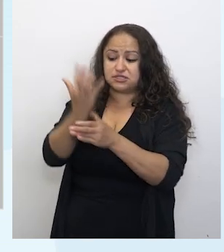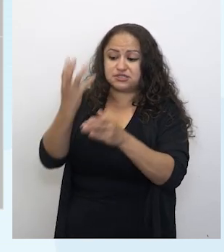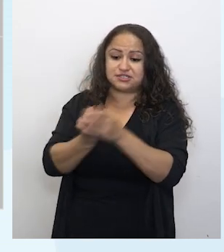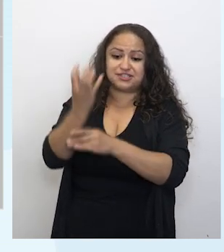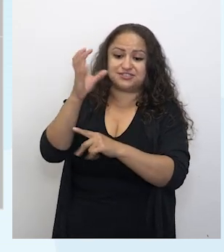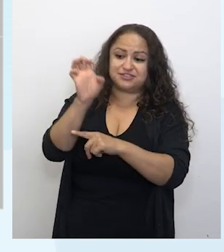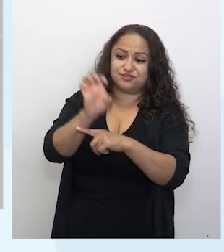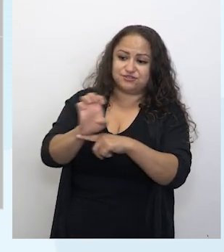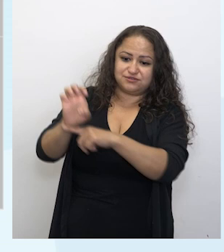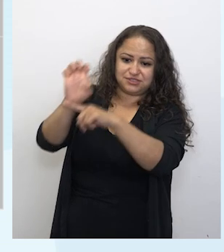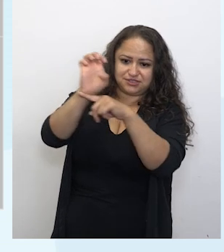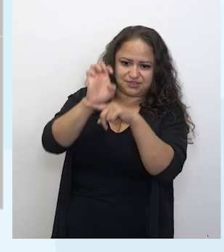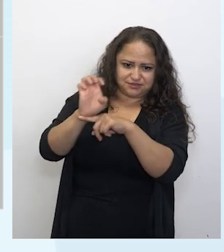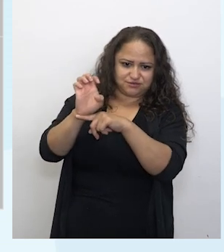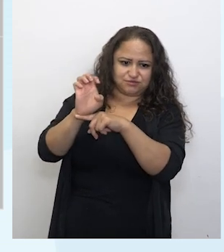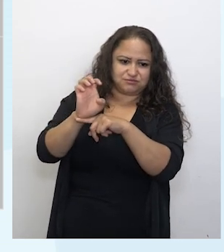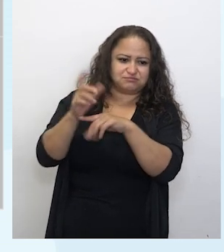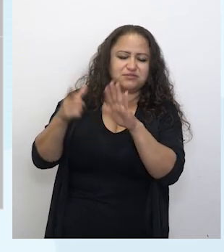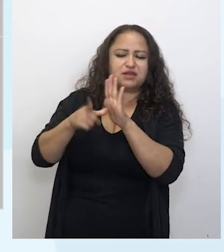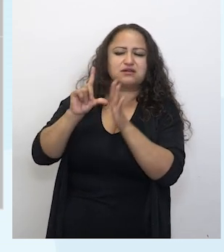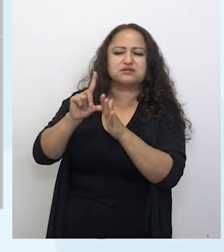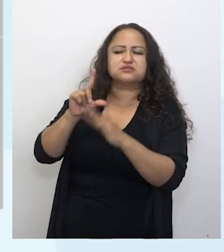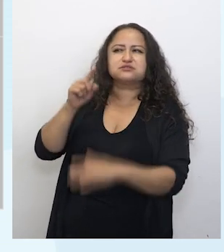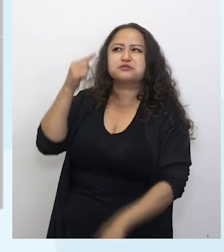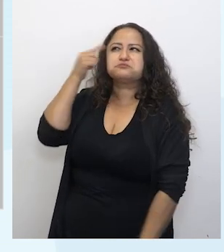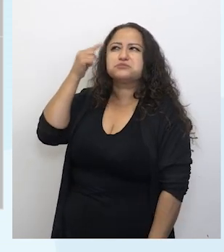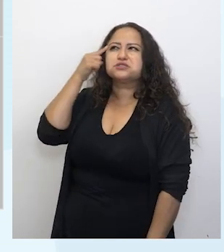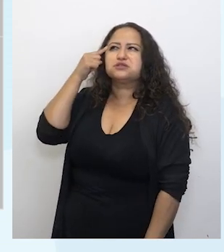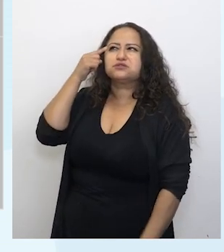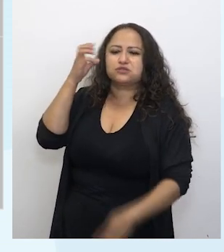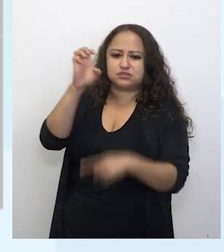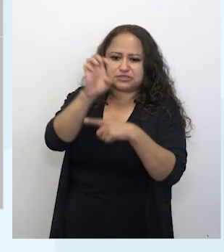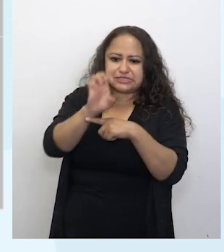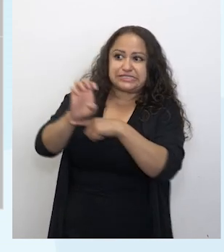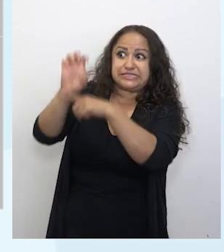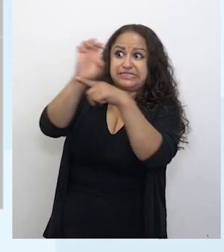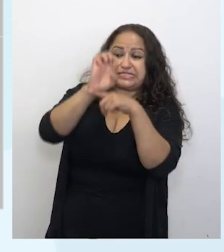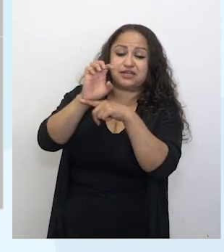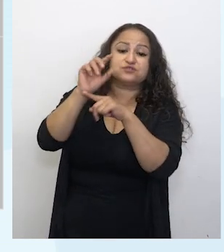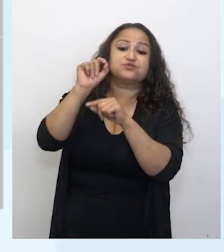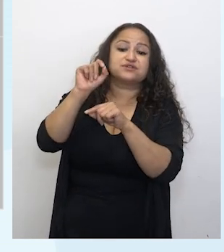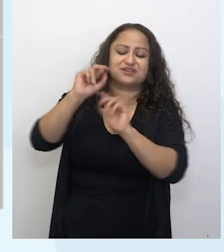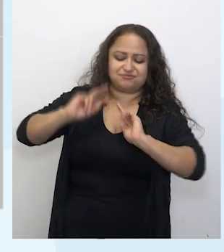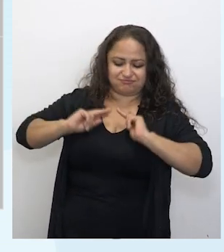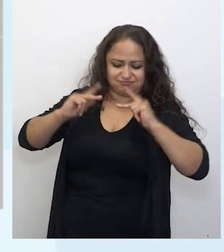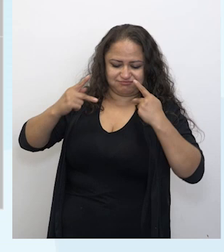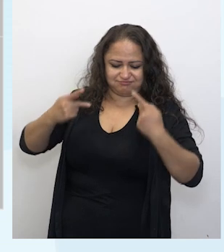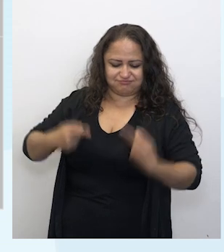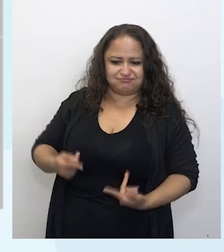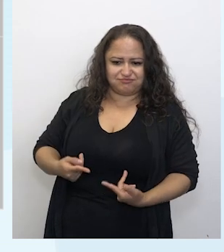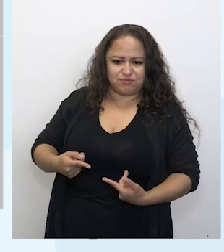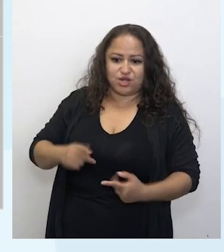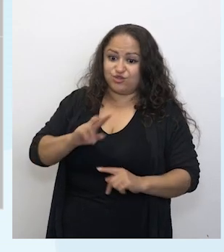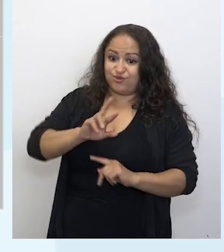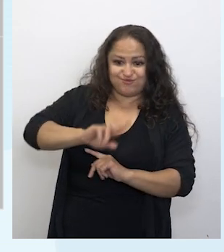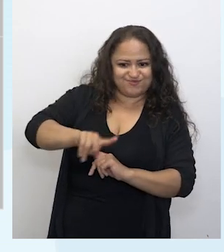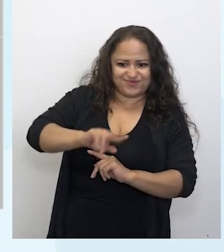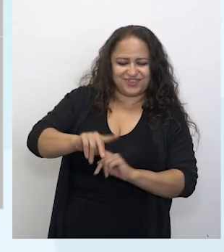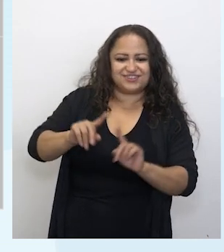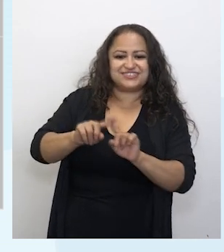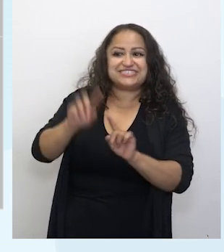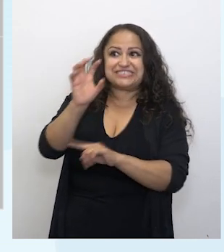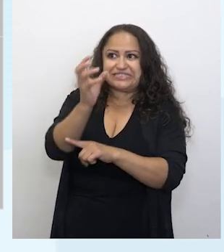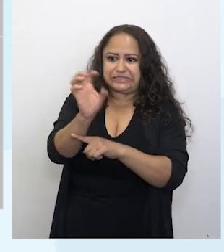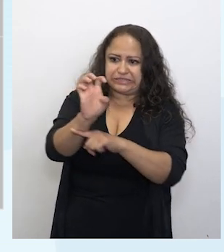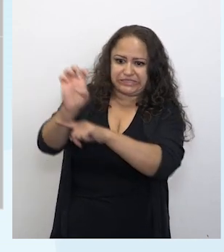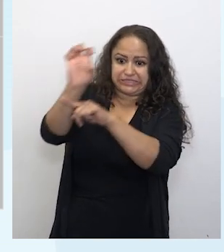estavam no que esses pensadores chamavam de estado de natureza, né? Em que não havia um Estado, não havia um soberano, não havia